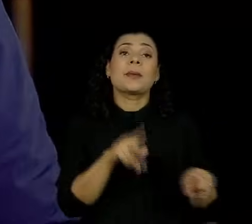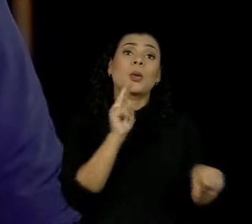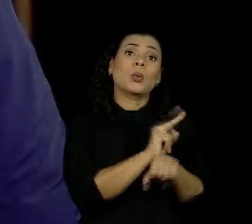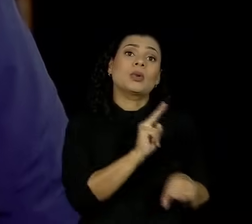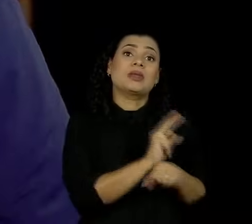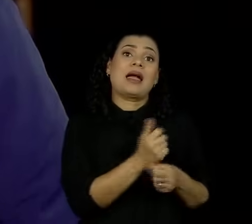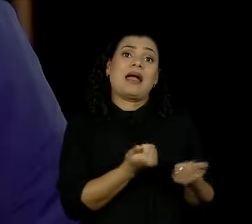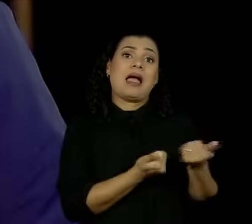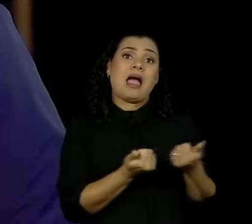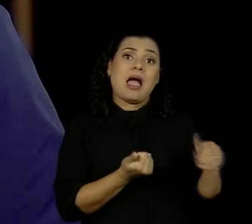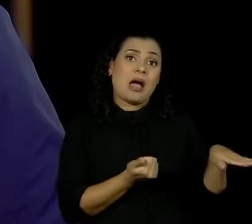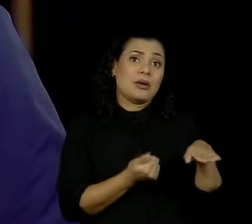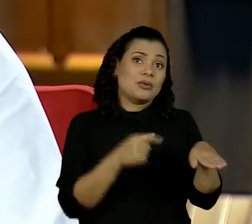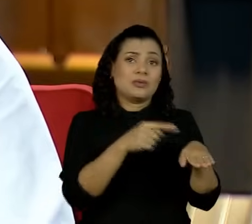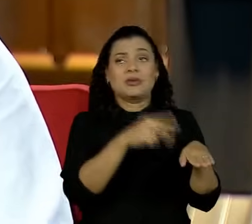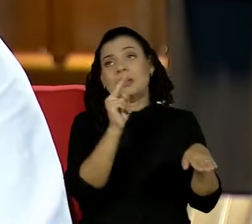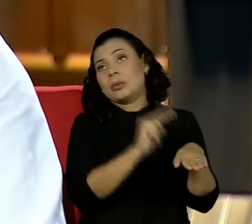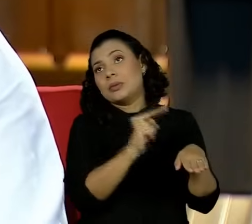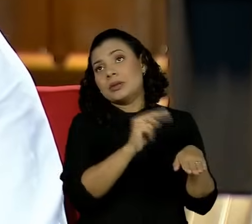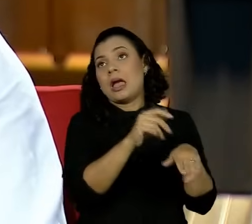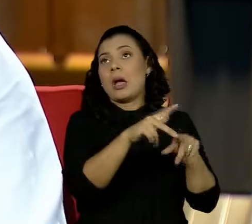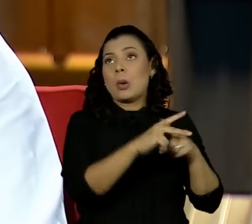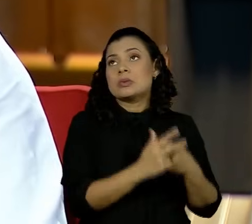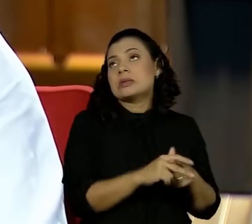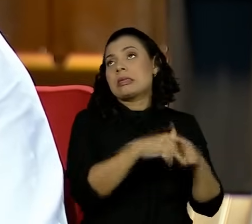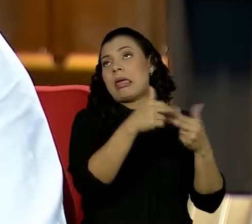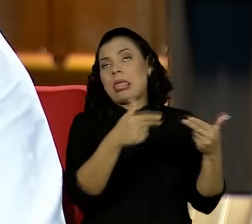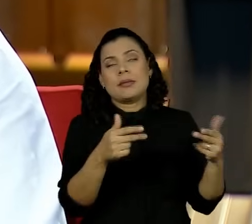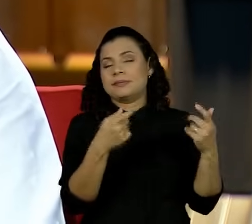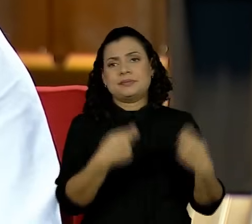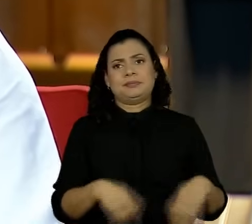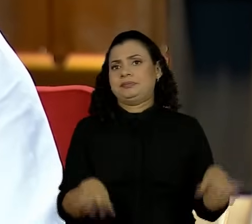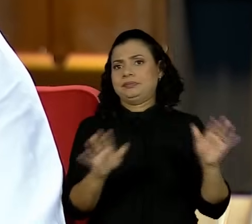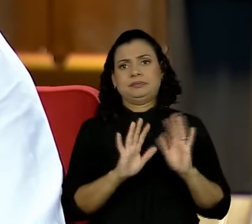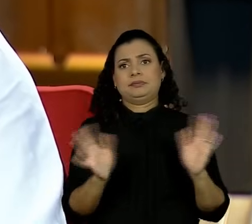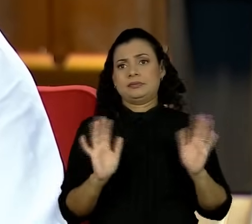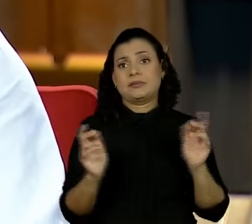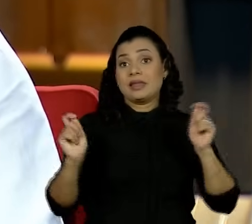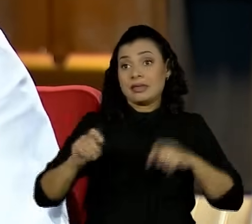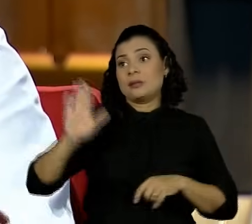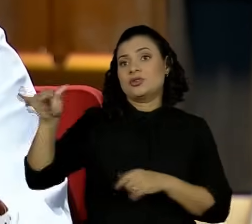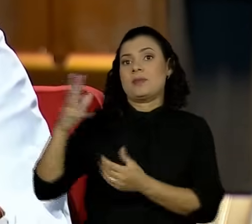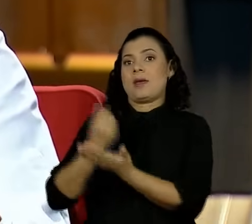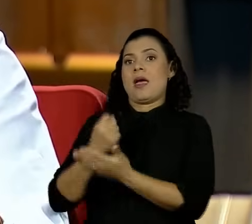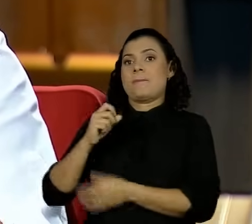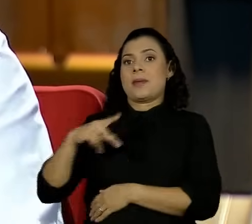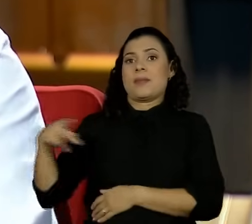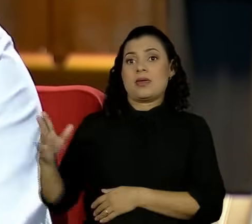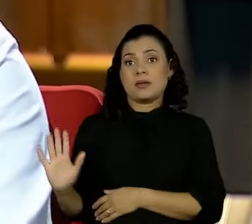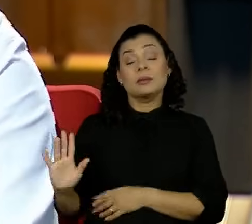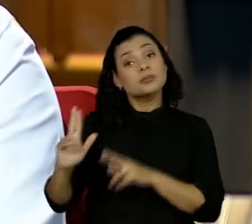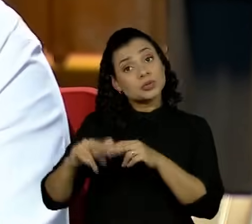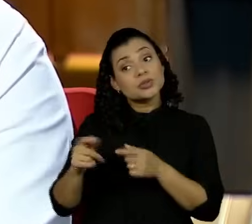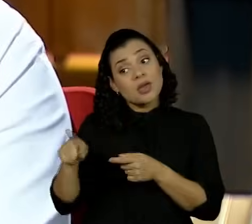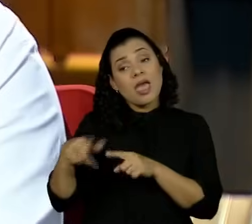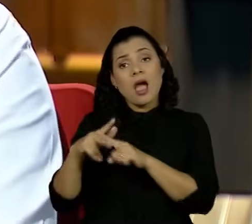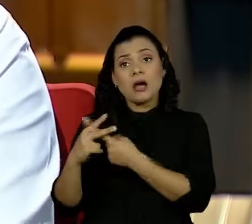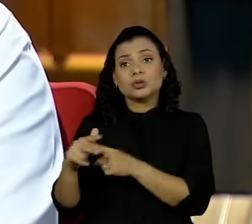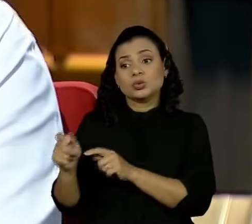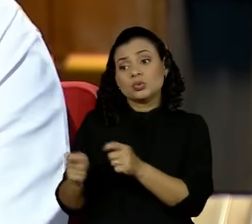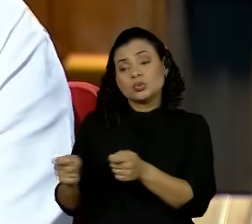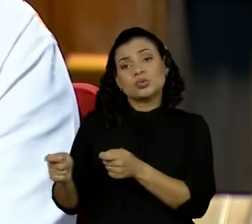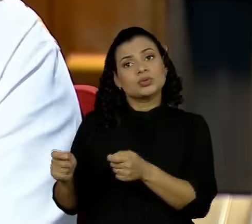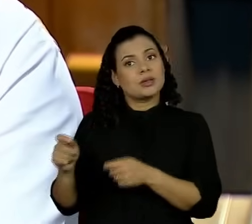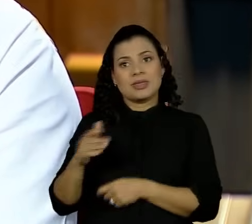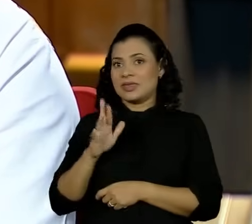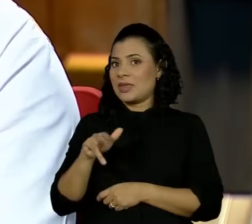daquela tonelada de aço E ali. trocar de carro todo ano, e ter um gasto maior. Eu acho que são ajustes assim, mas não é